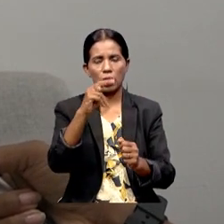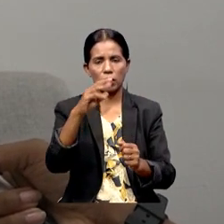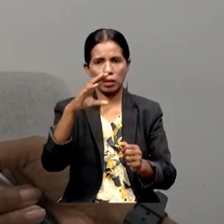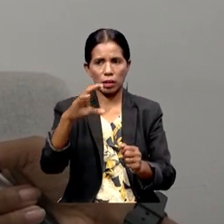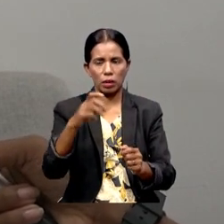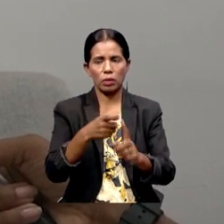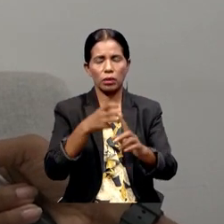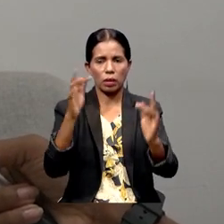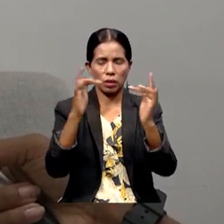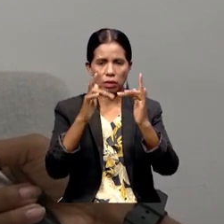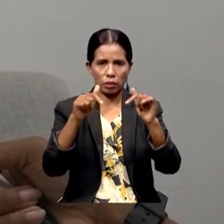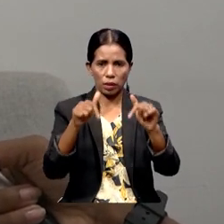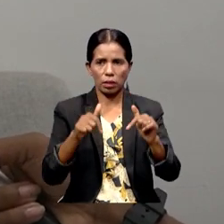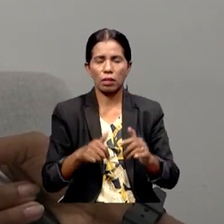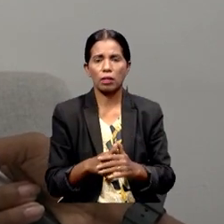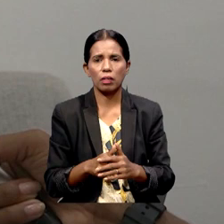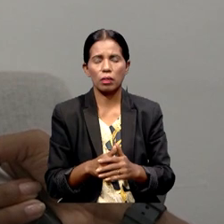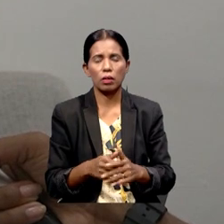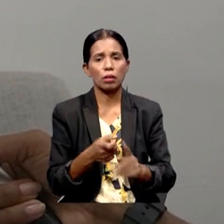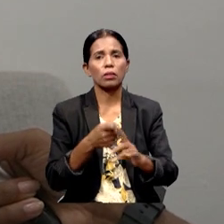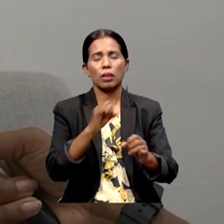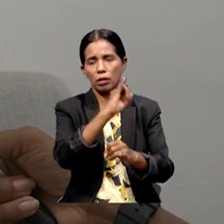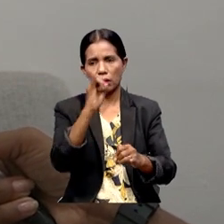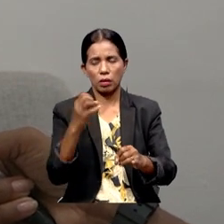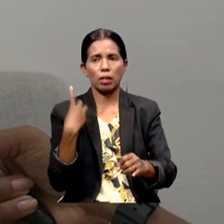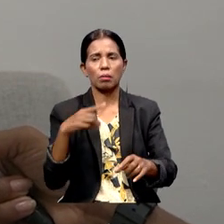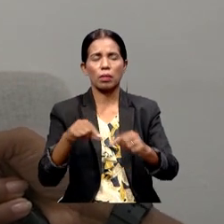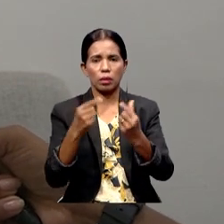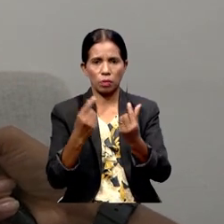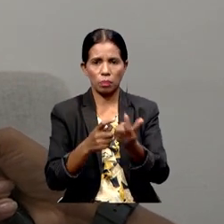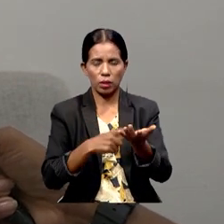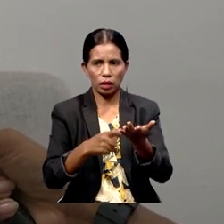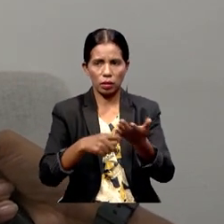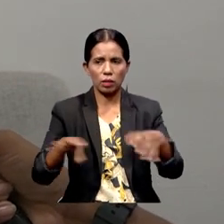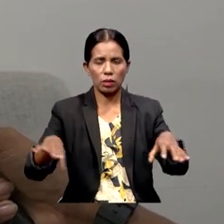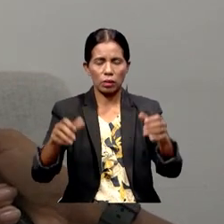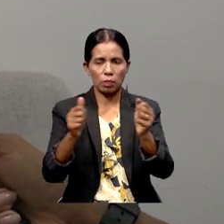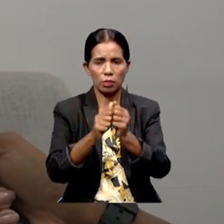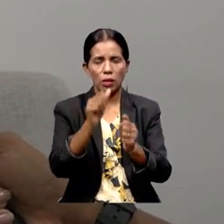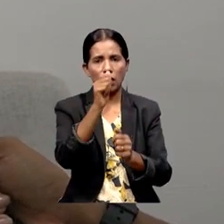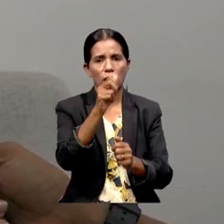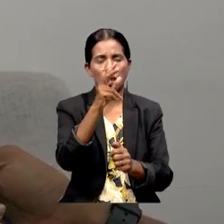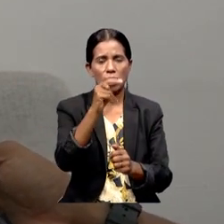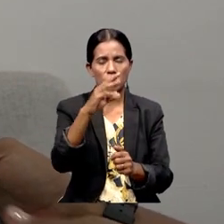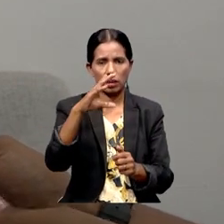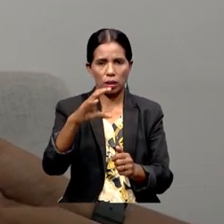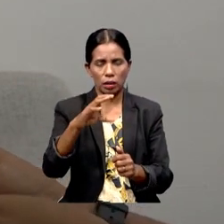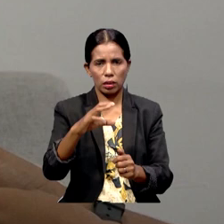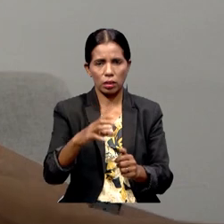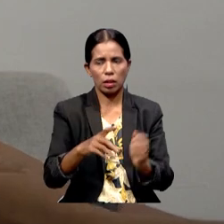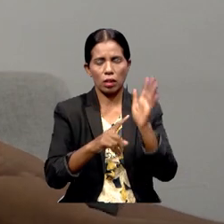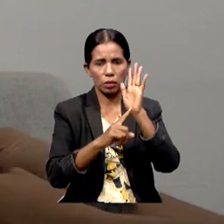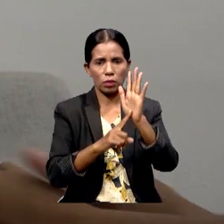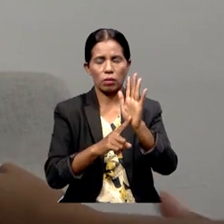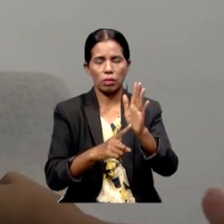odius entrevista rene nomos ami si equipa teknika ne bek sim sama su ANC si follow up fali o